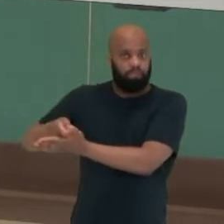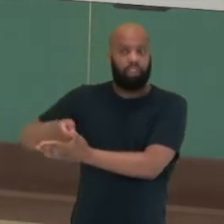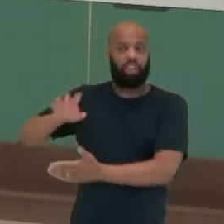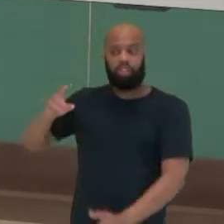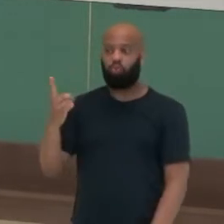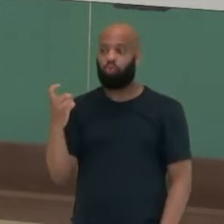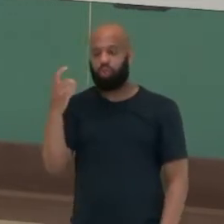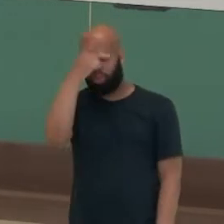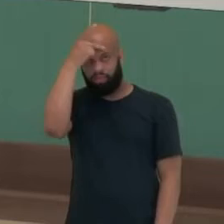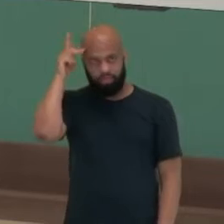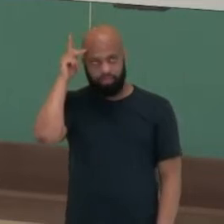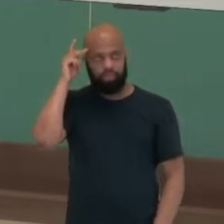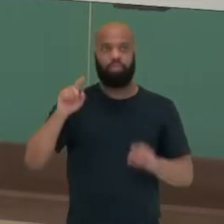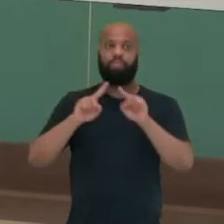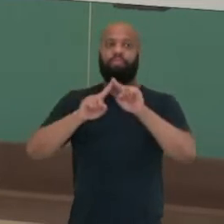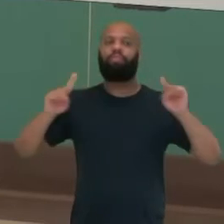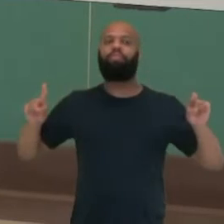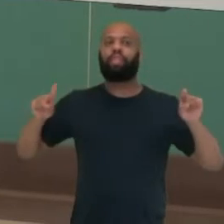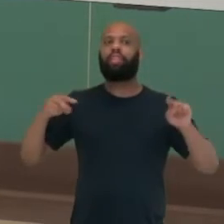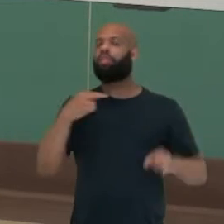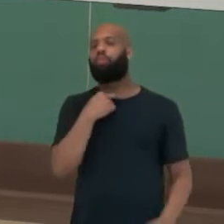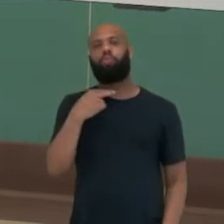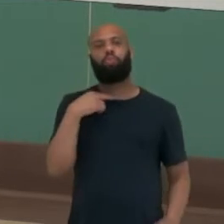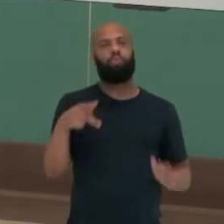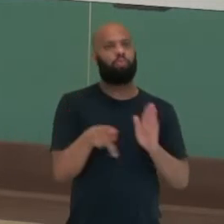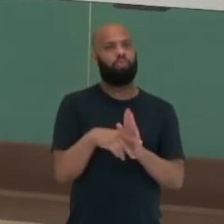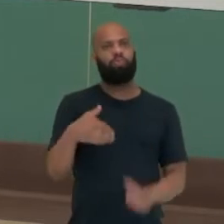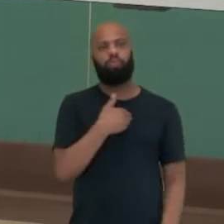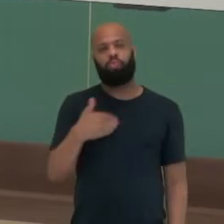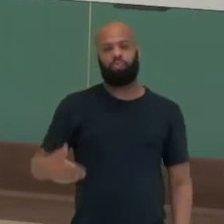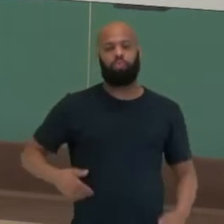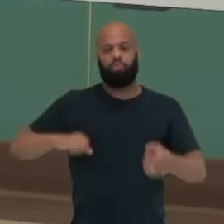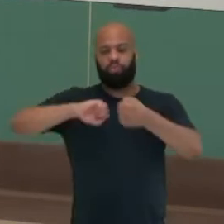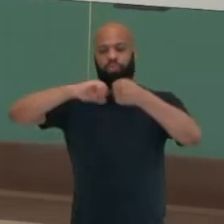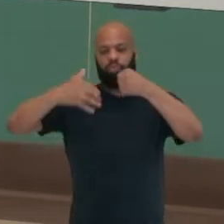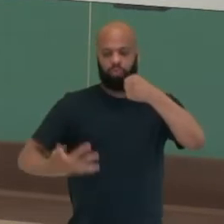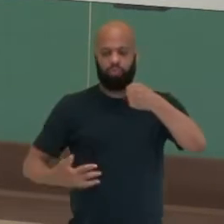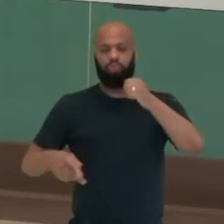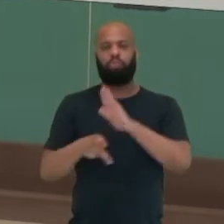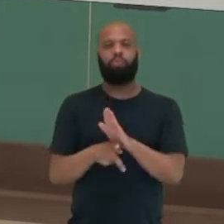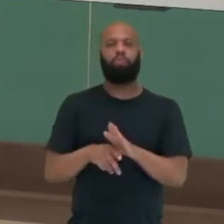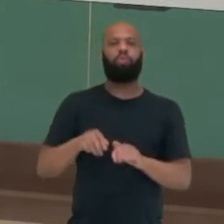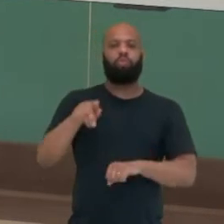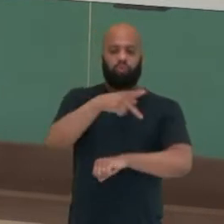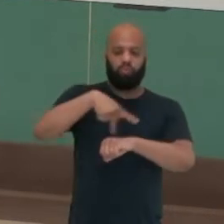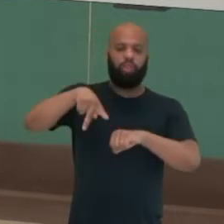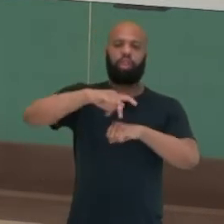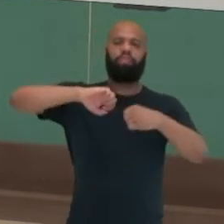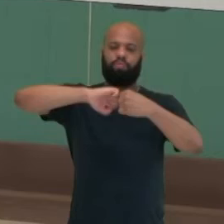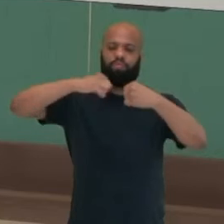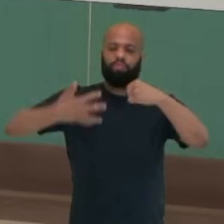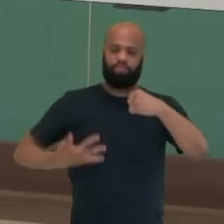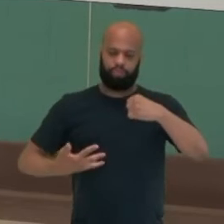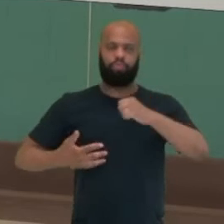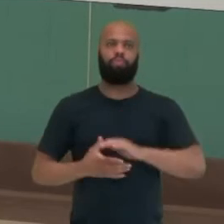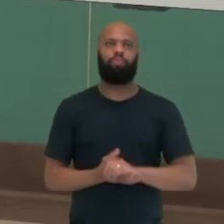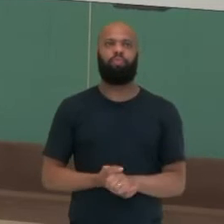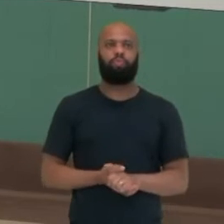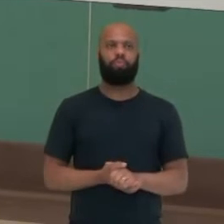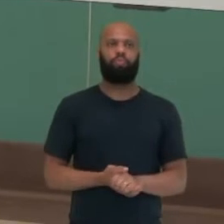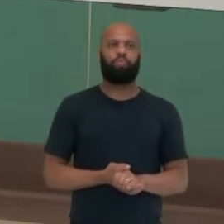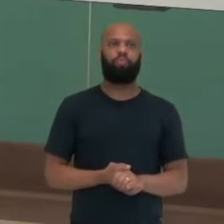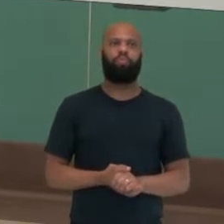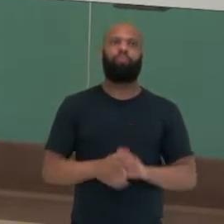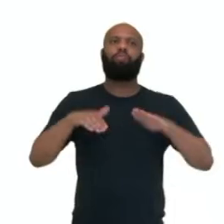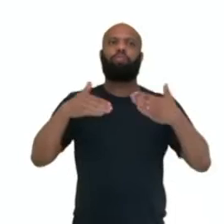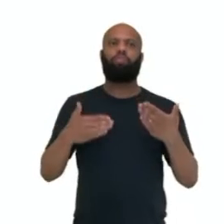das ditaduras, mas não dos governos democráticos, dos estados democráticos de direito.